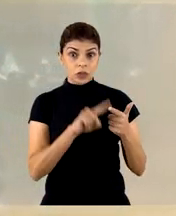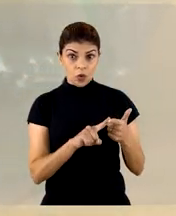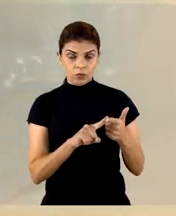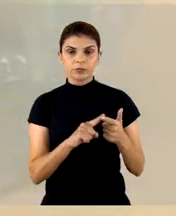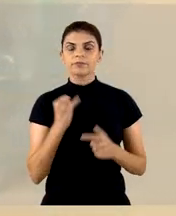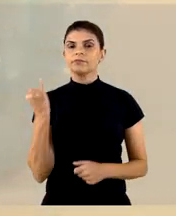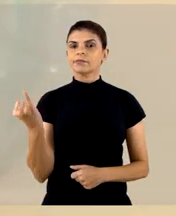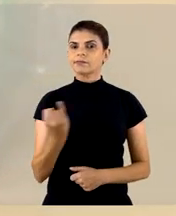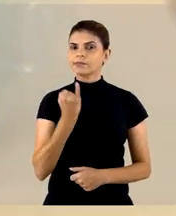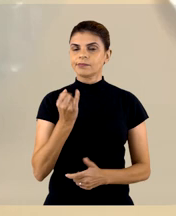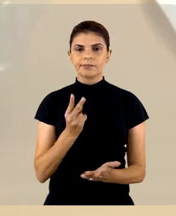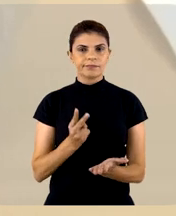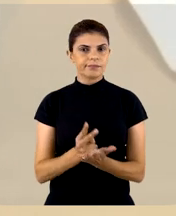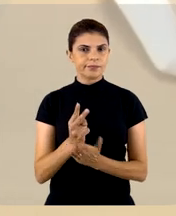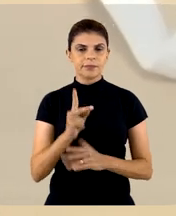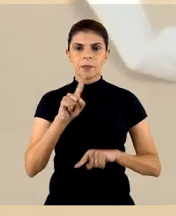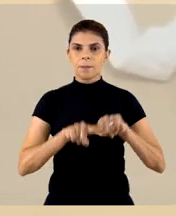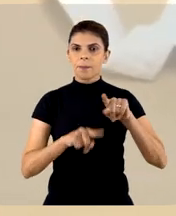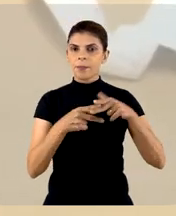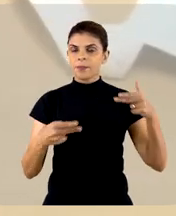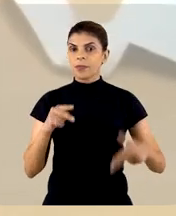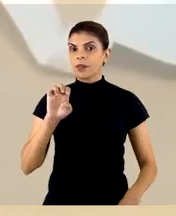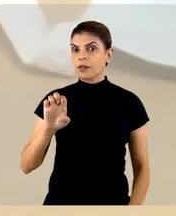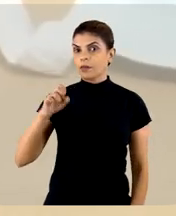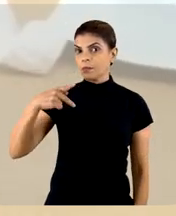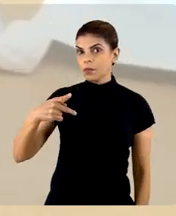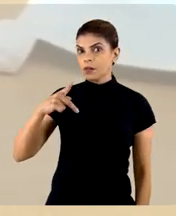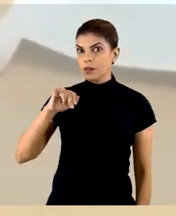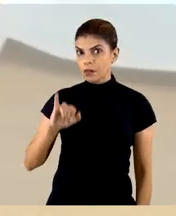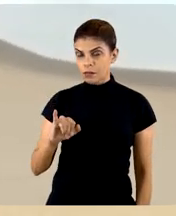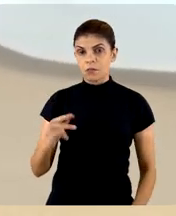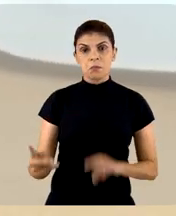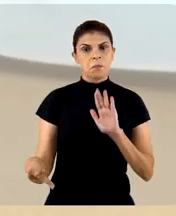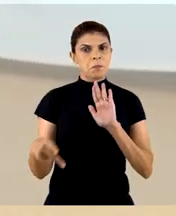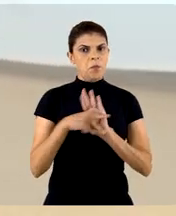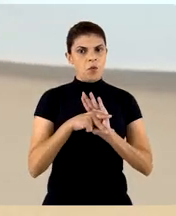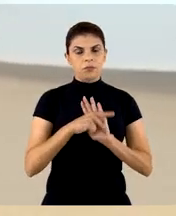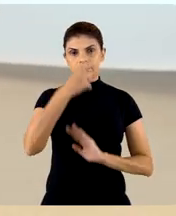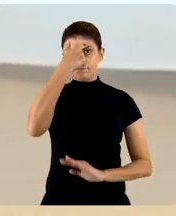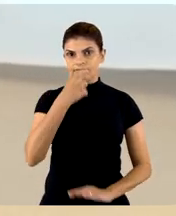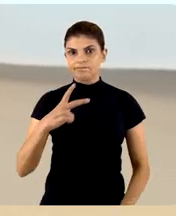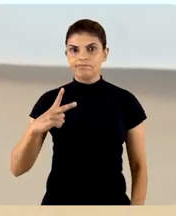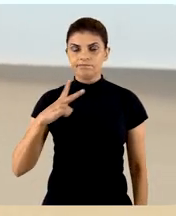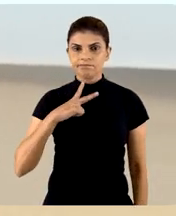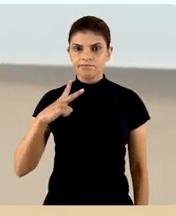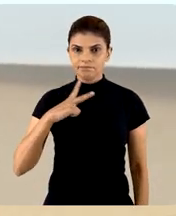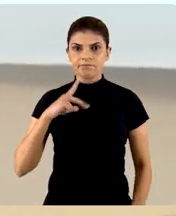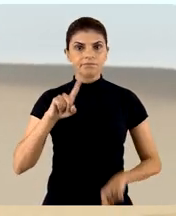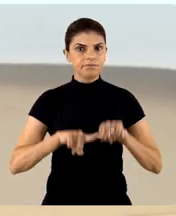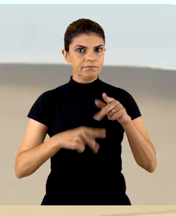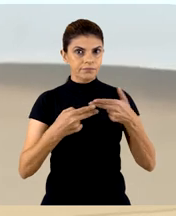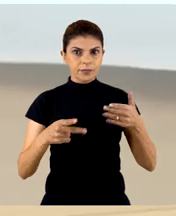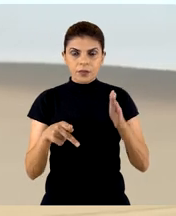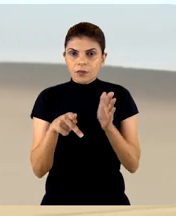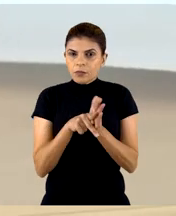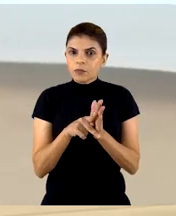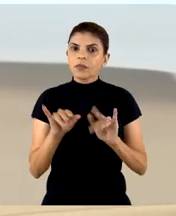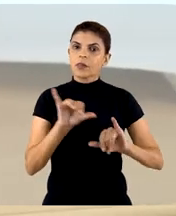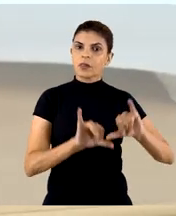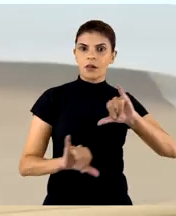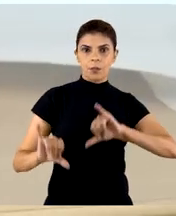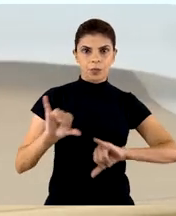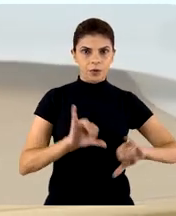Passo 2. É importante usar sempre equipamento de proteção, EPI, apropriado, quando se recolhe material